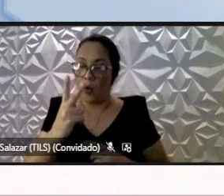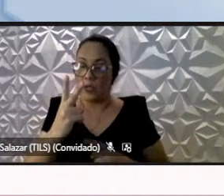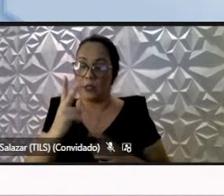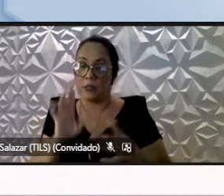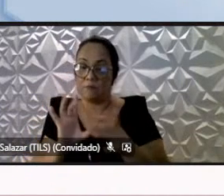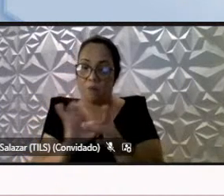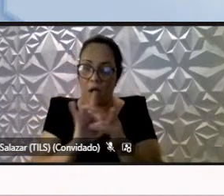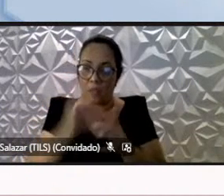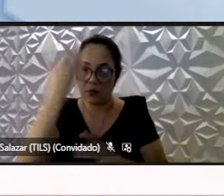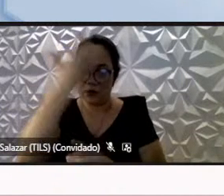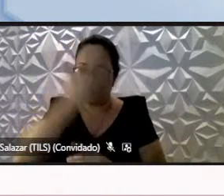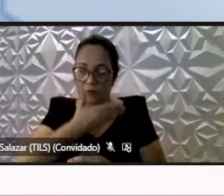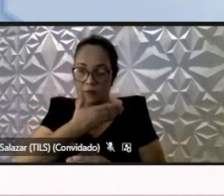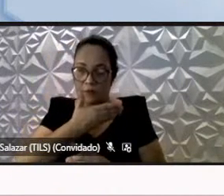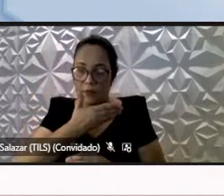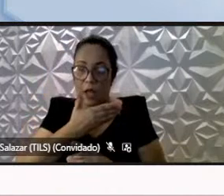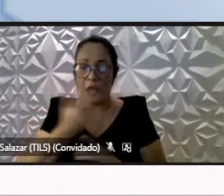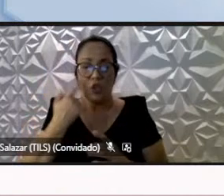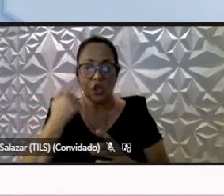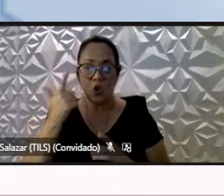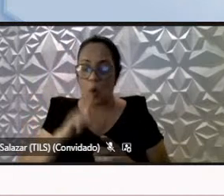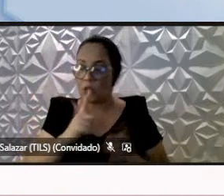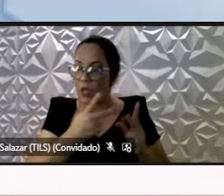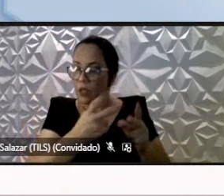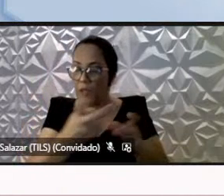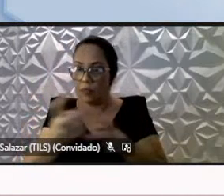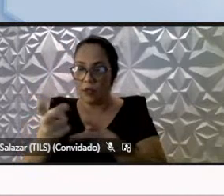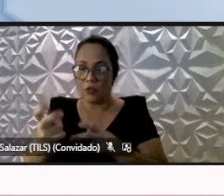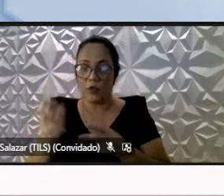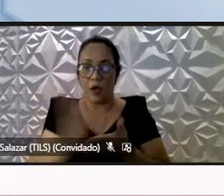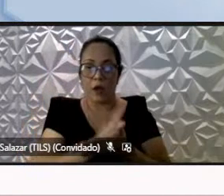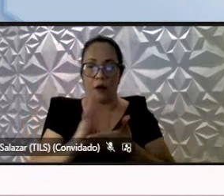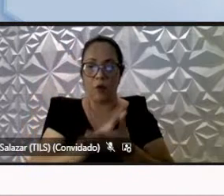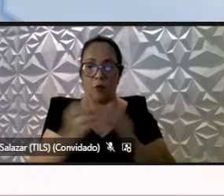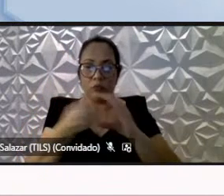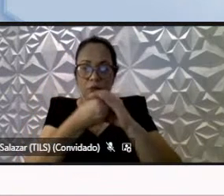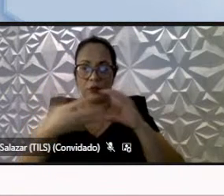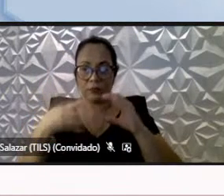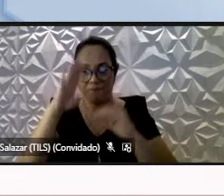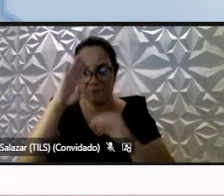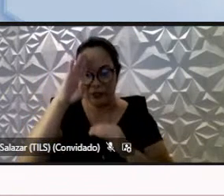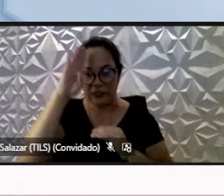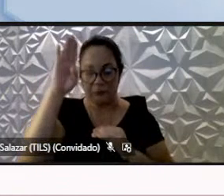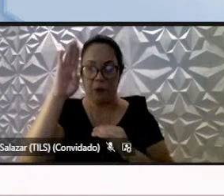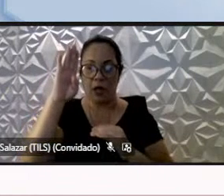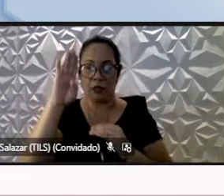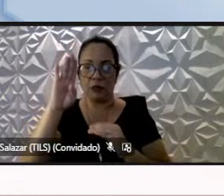nós podemos identificar alguns aspectos centrais dessas práticas.